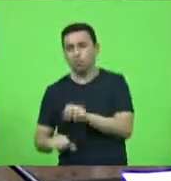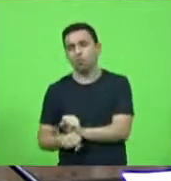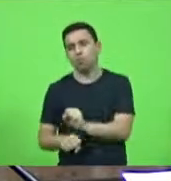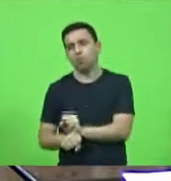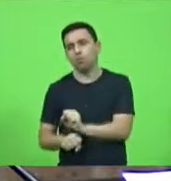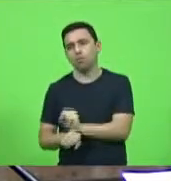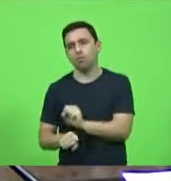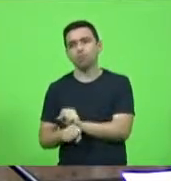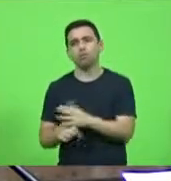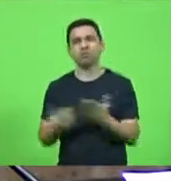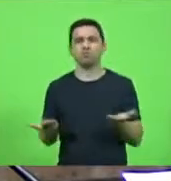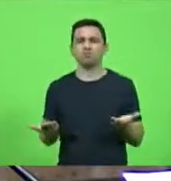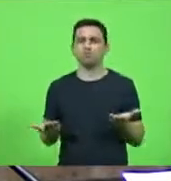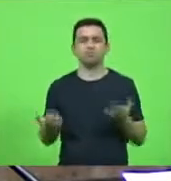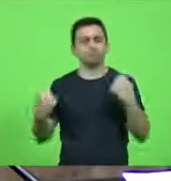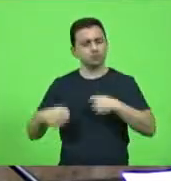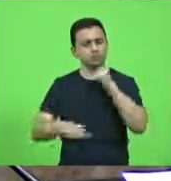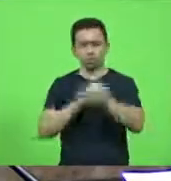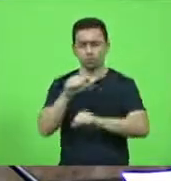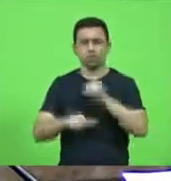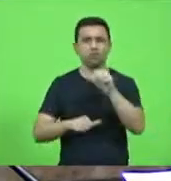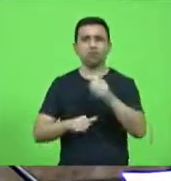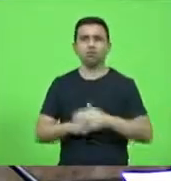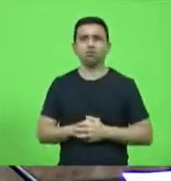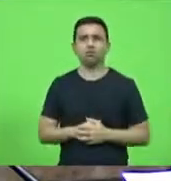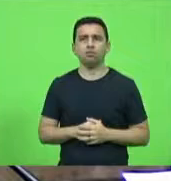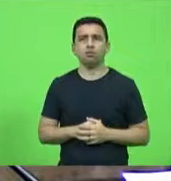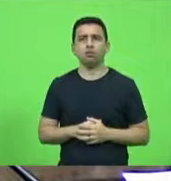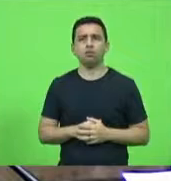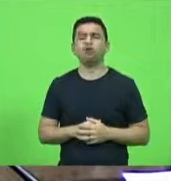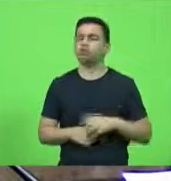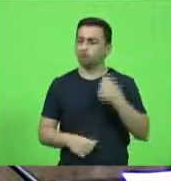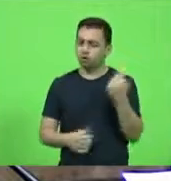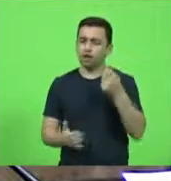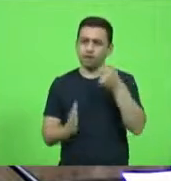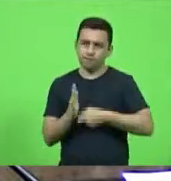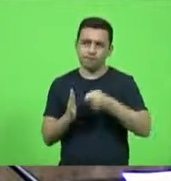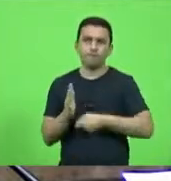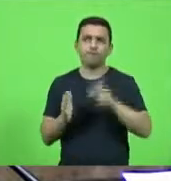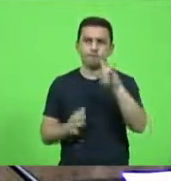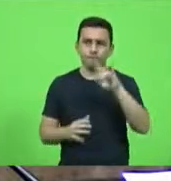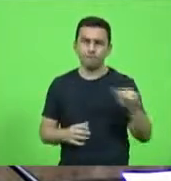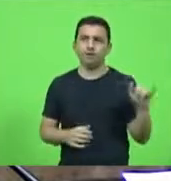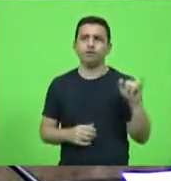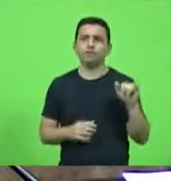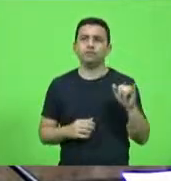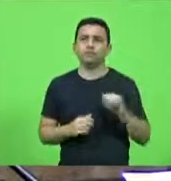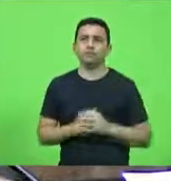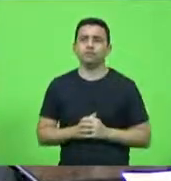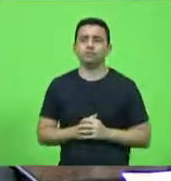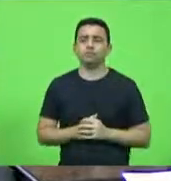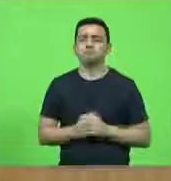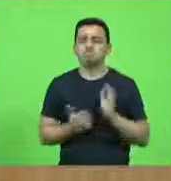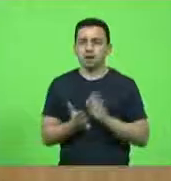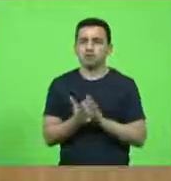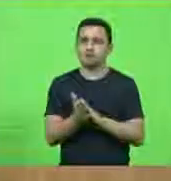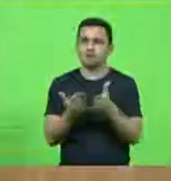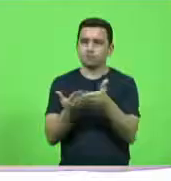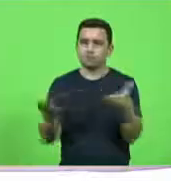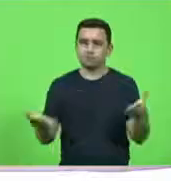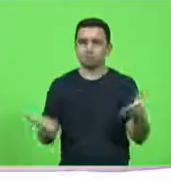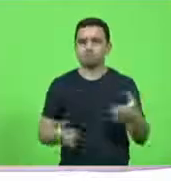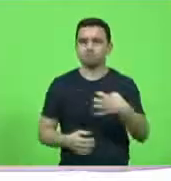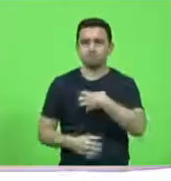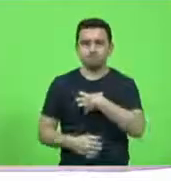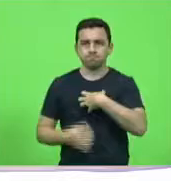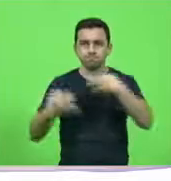hora de mudar, e nós vamos lutar por isso, deputado Bruno. E parabéns pelo seu posicionamento. Uma parte, deputado